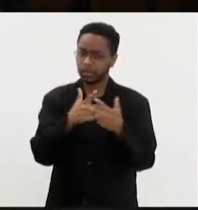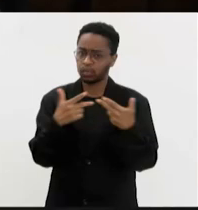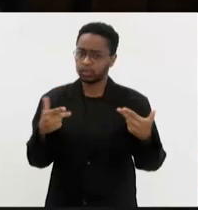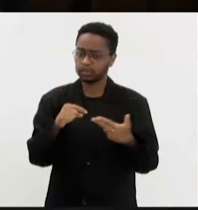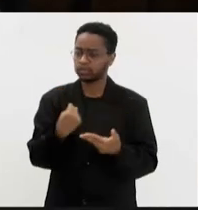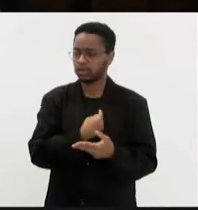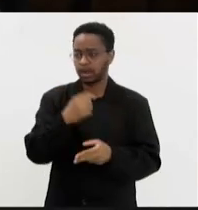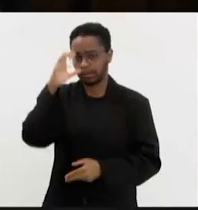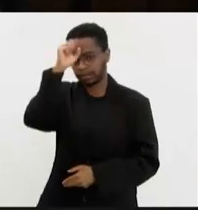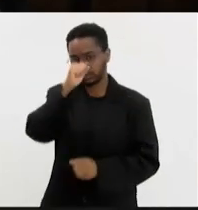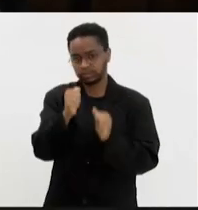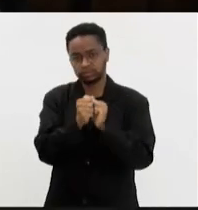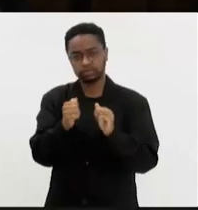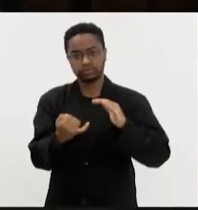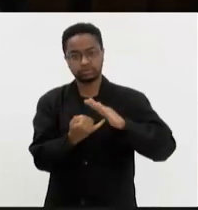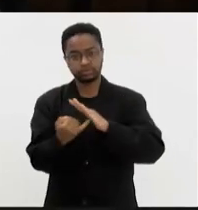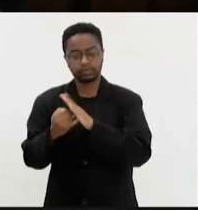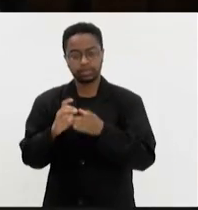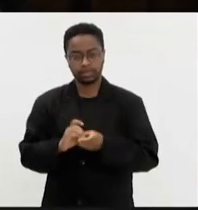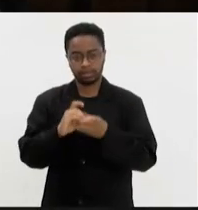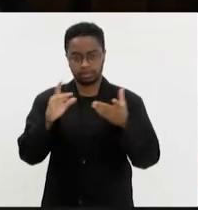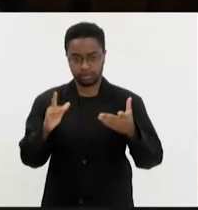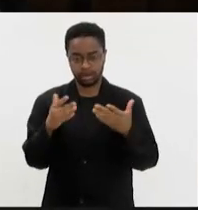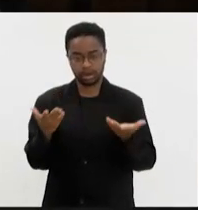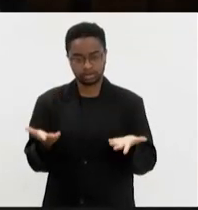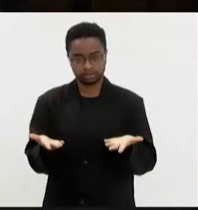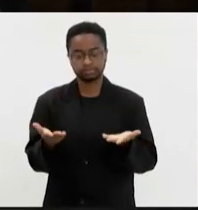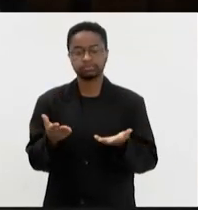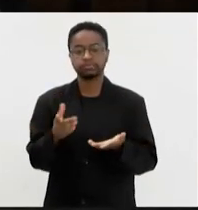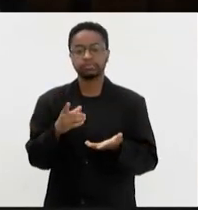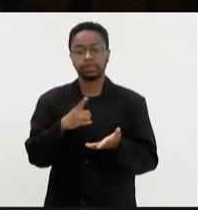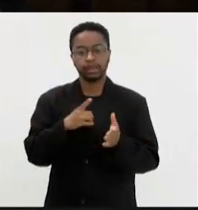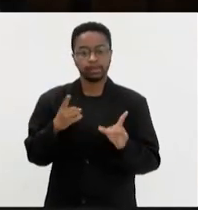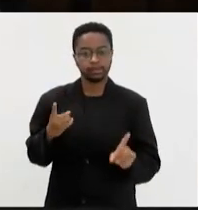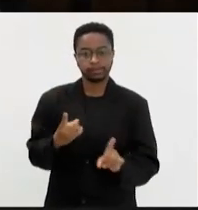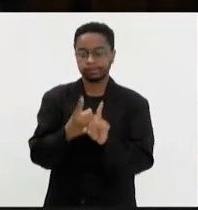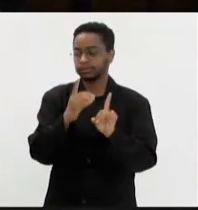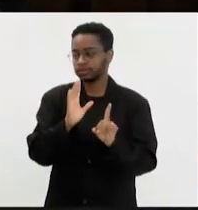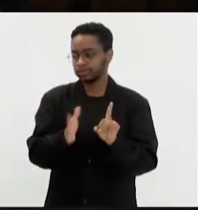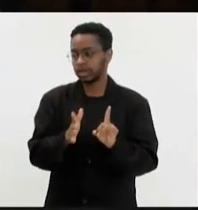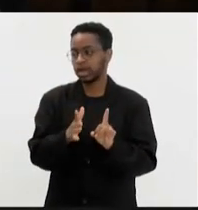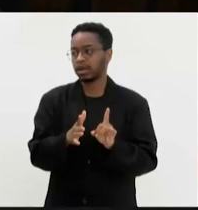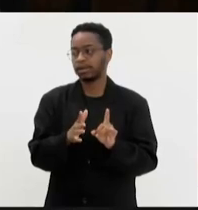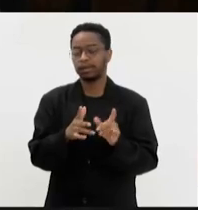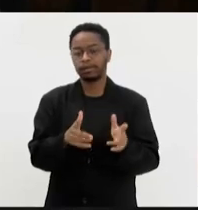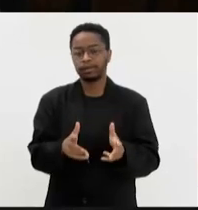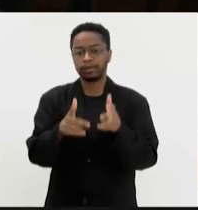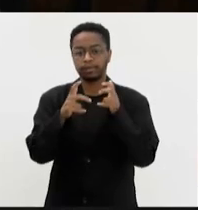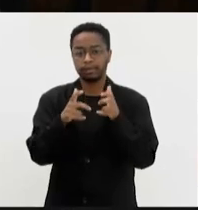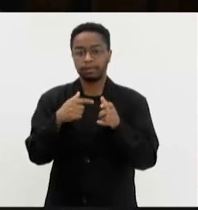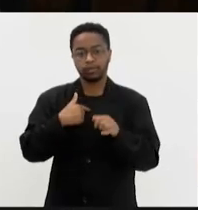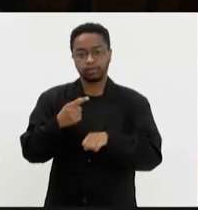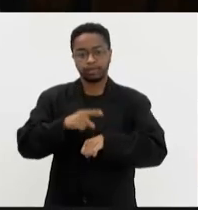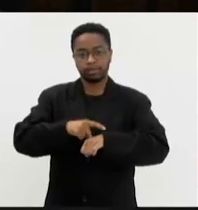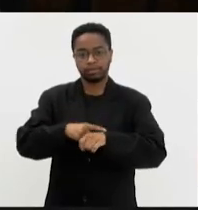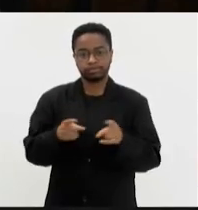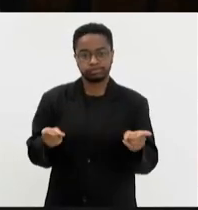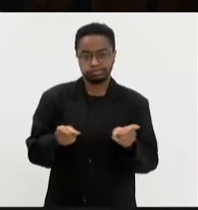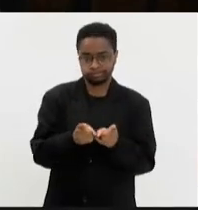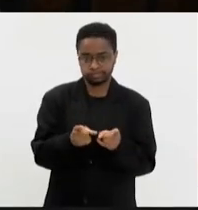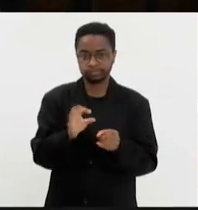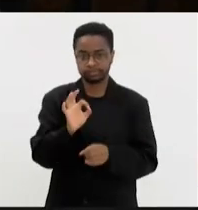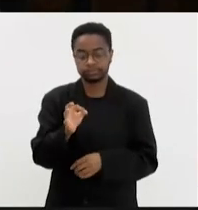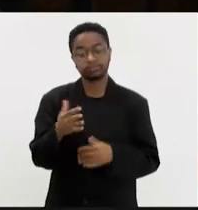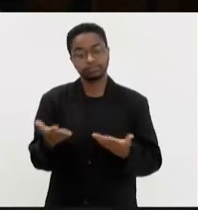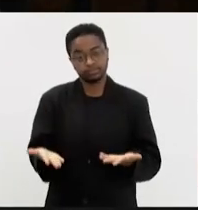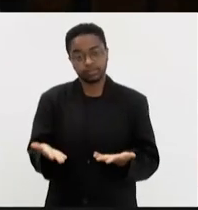instituições democráticas bom feito esse diagnóstico brevíssimo porque o tempo é curto né